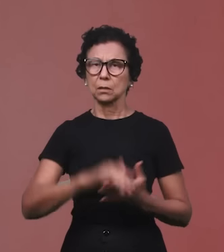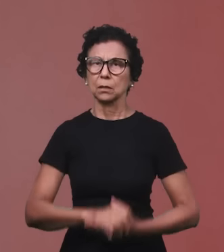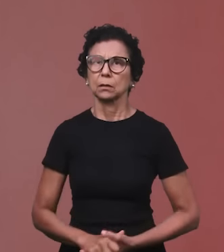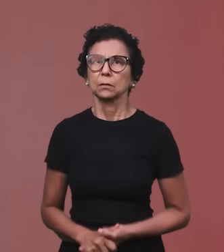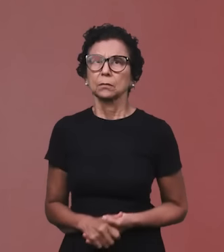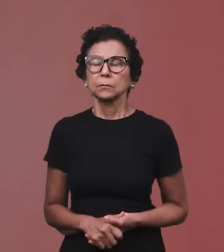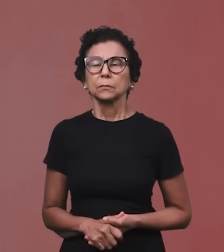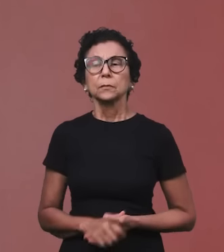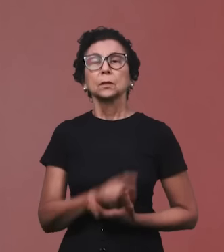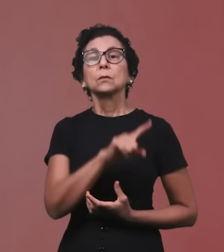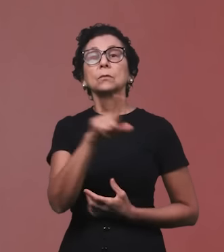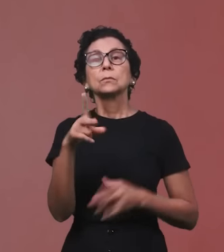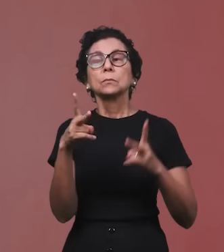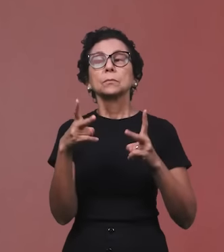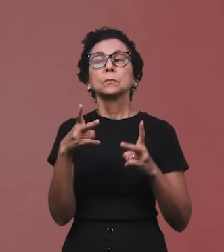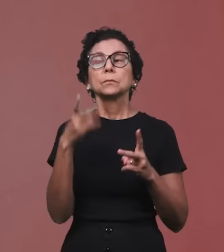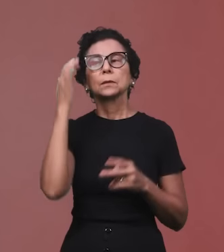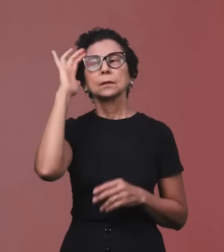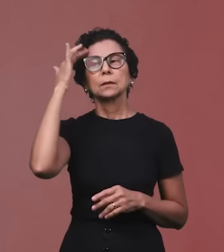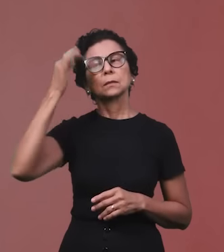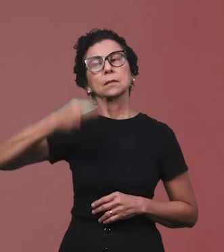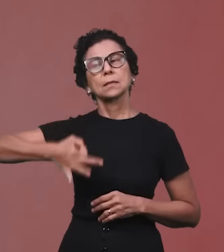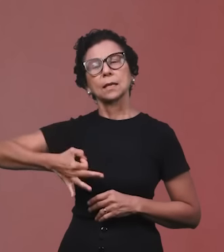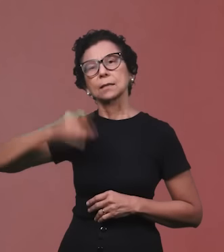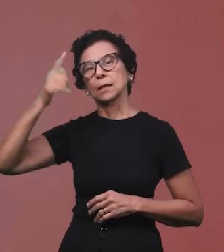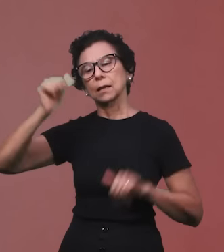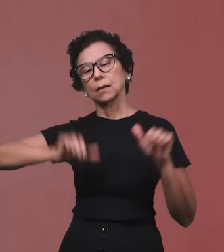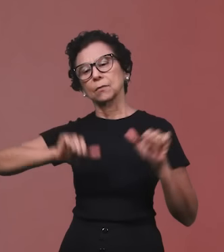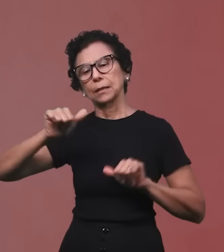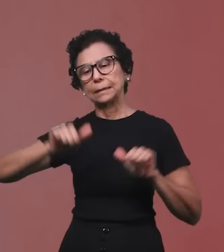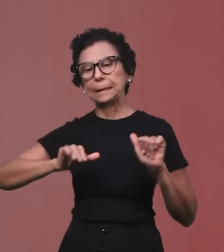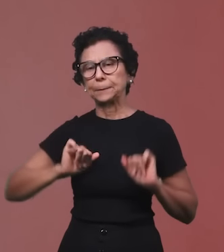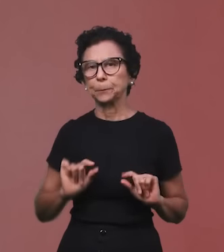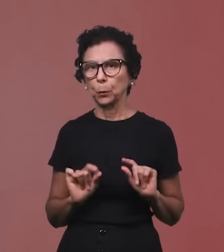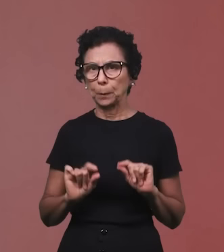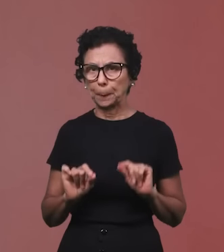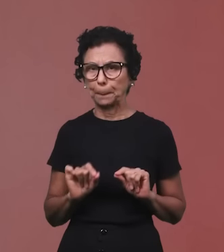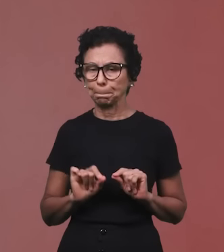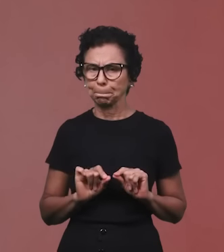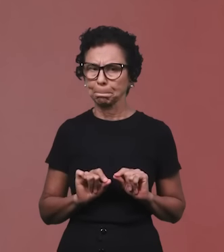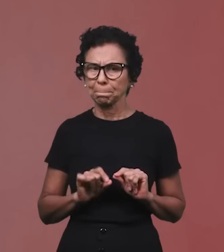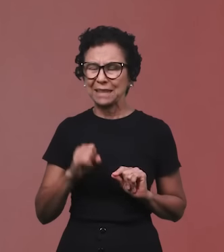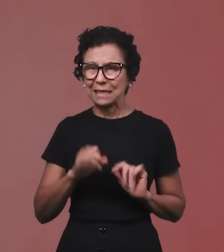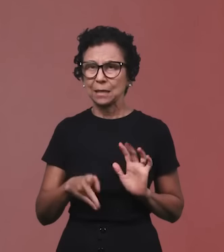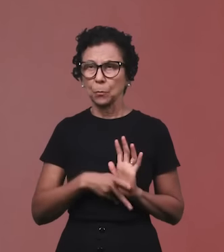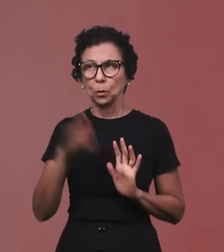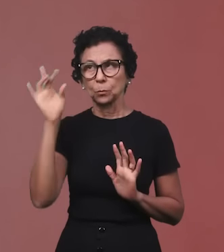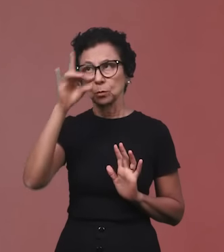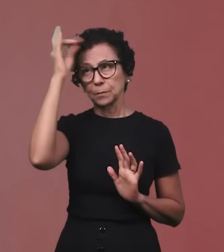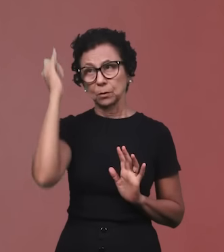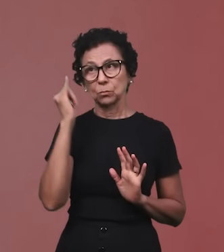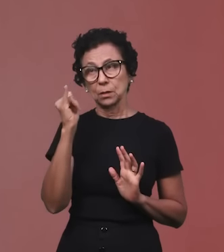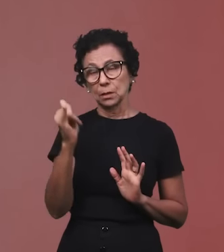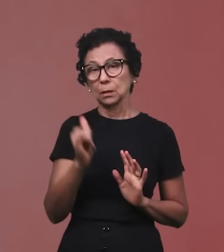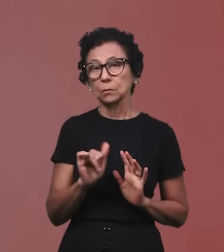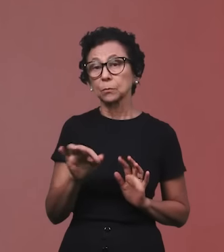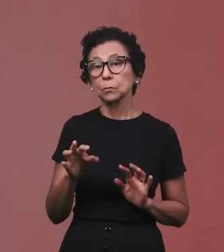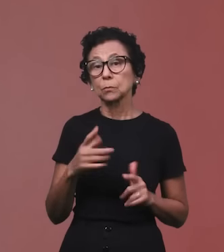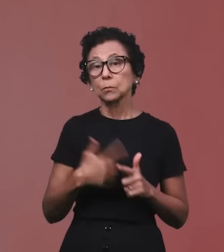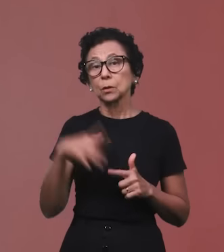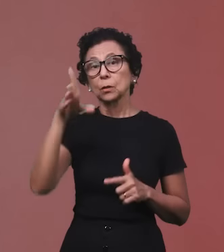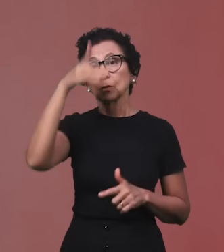no discernimento, o que acontece? Você, além de analisar o Espírito Santo, assim, se é do Senhor, se não é, porque é um dom